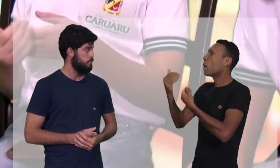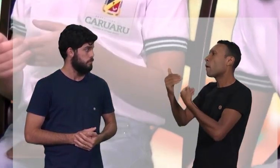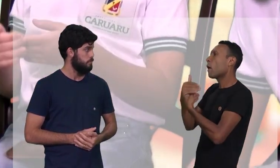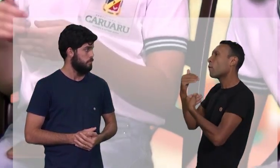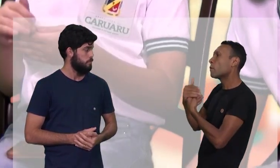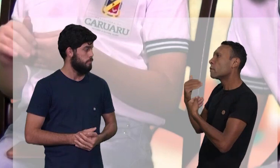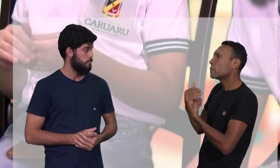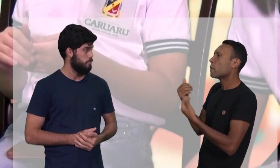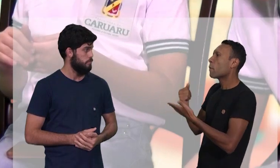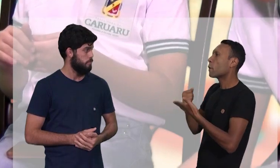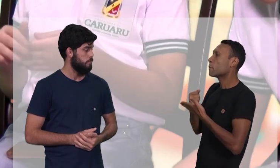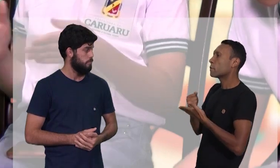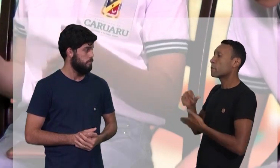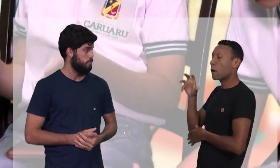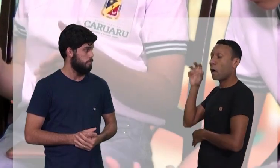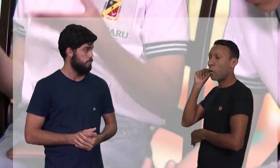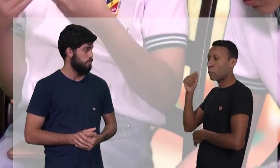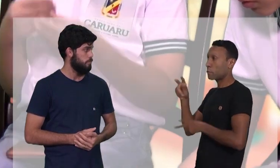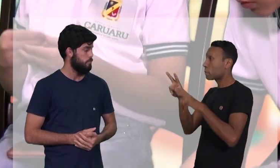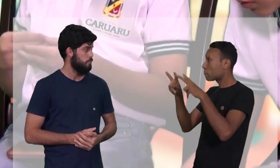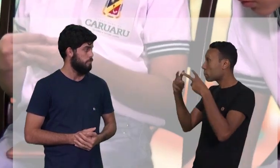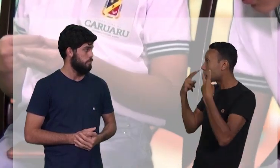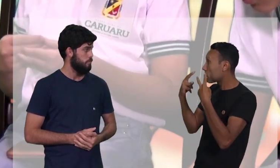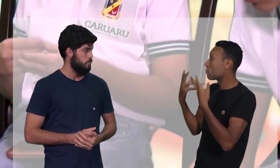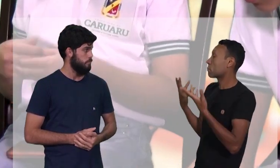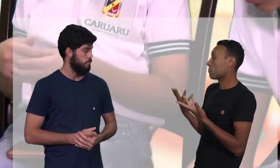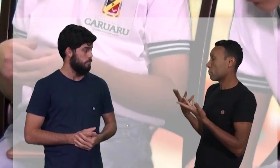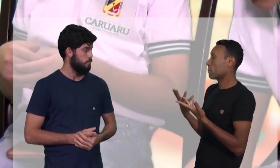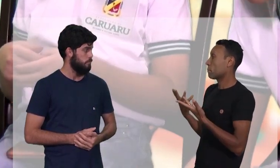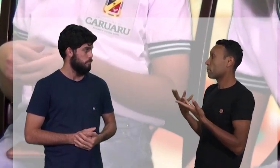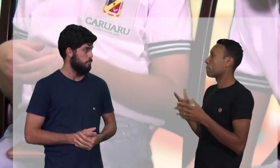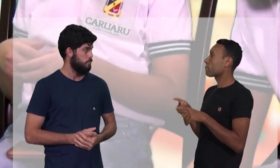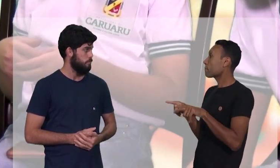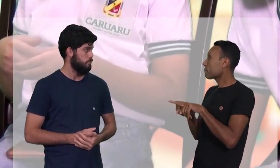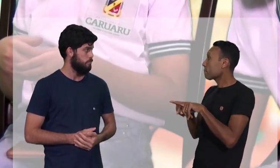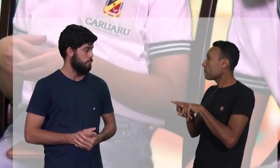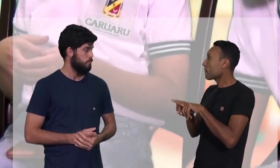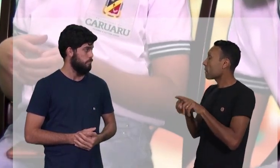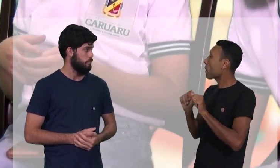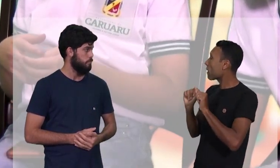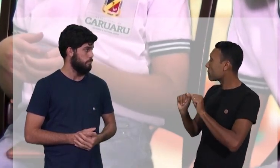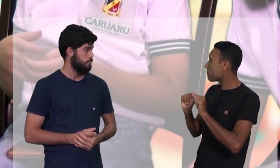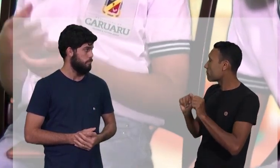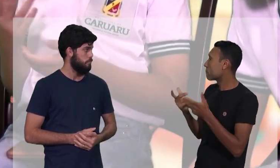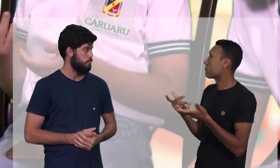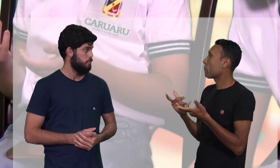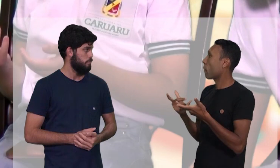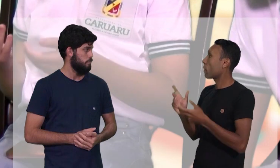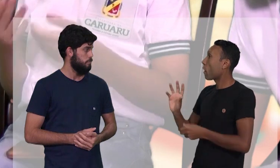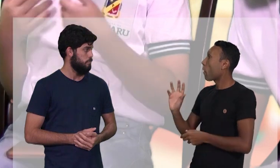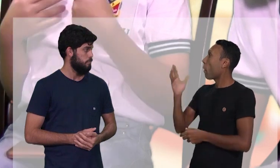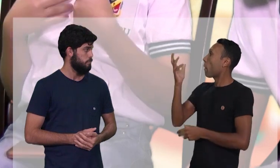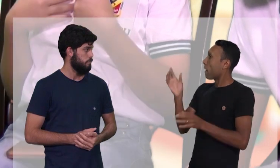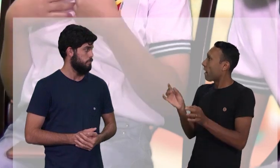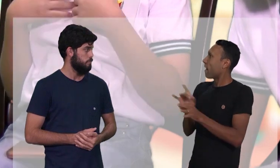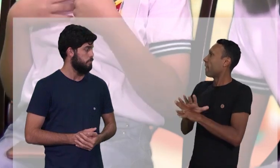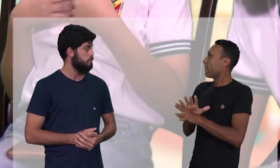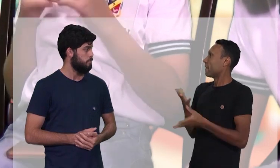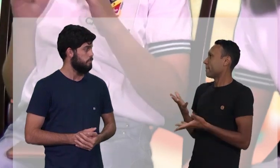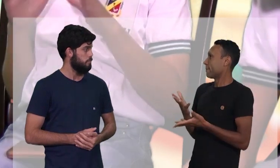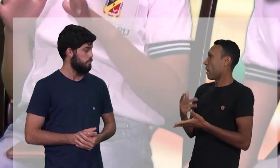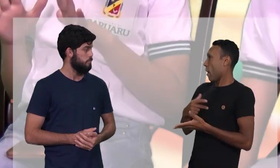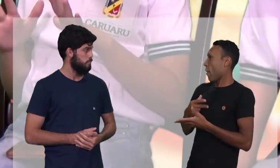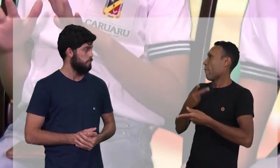estar ouvindo a gente, vai estar nos ouvindo. E ele pode acabar resolvendo o problema, tipo, eu não